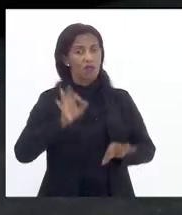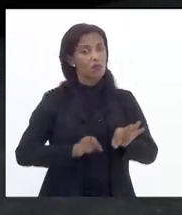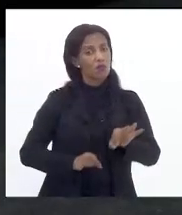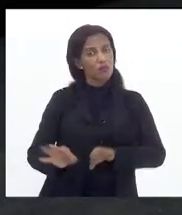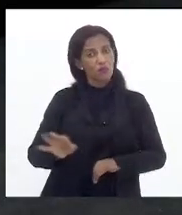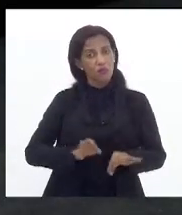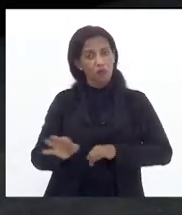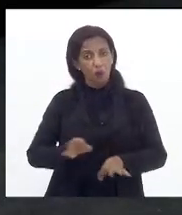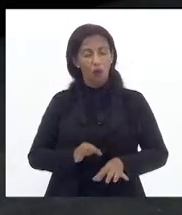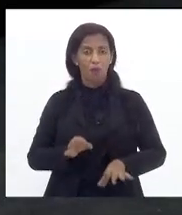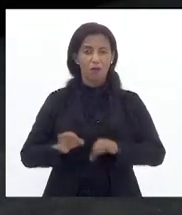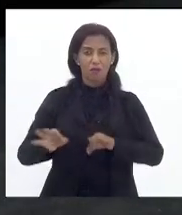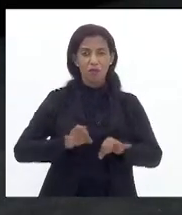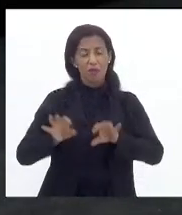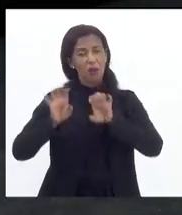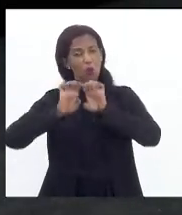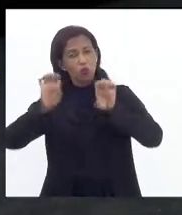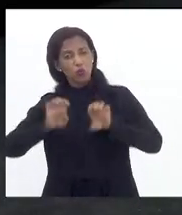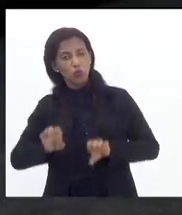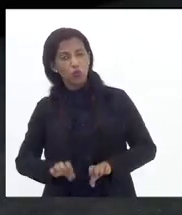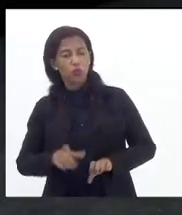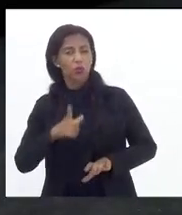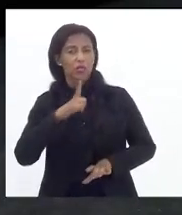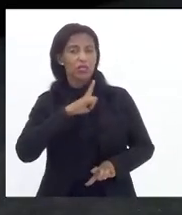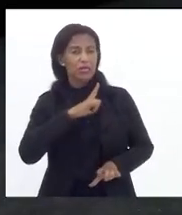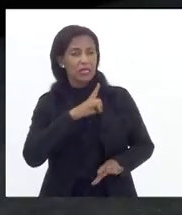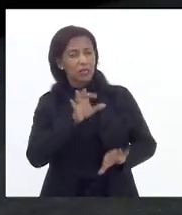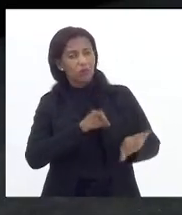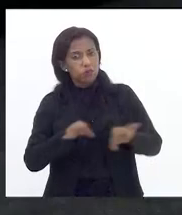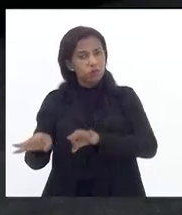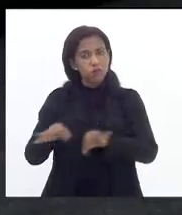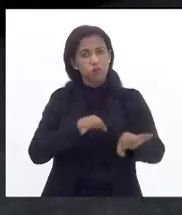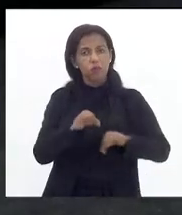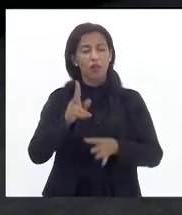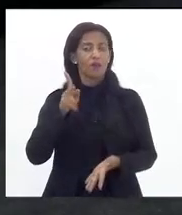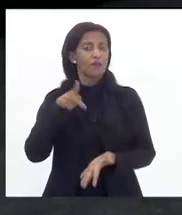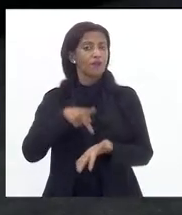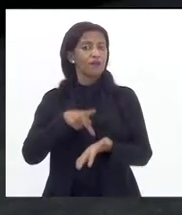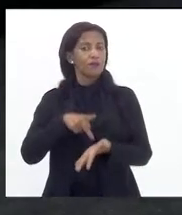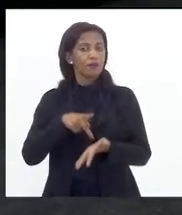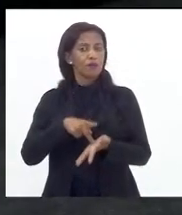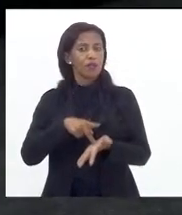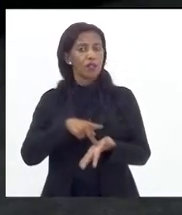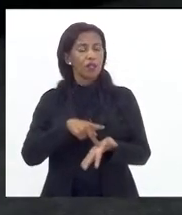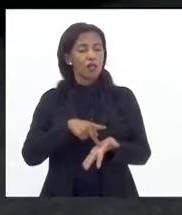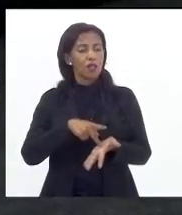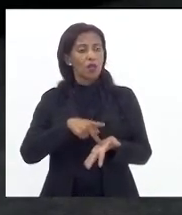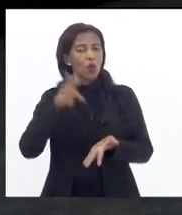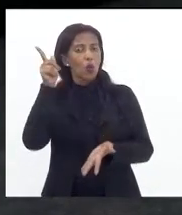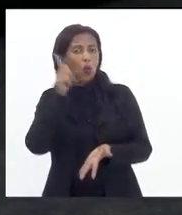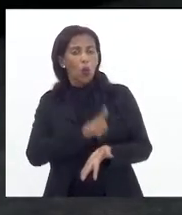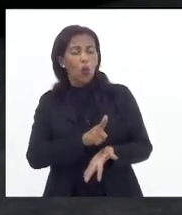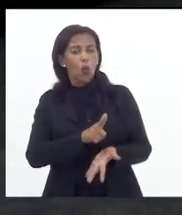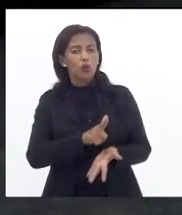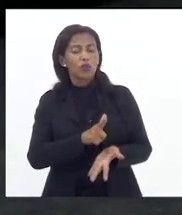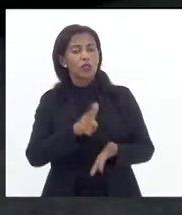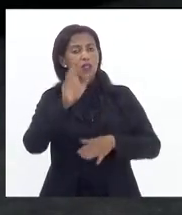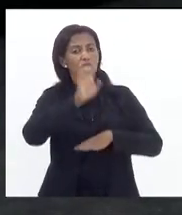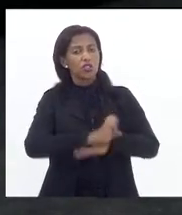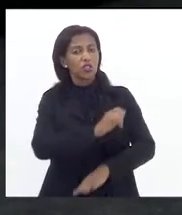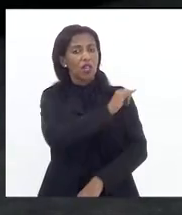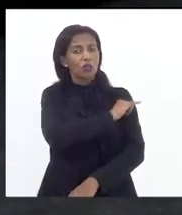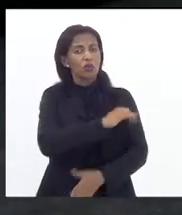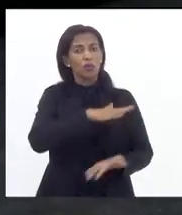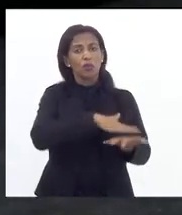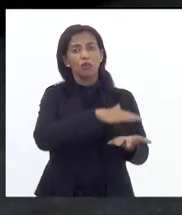medidas medidas estruturantes que realmente realmente tira o estado do Rio dessa crise que passa